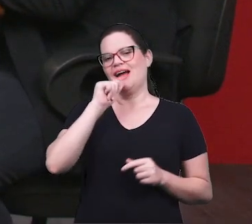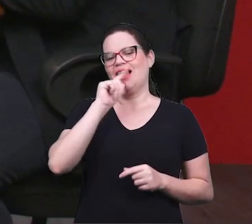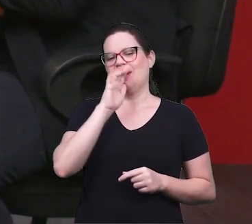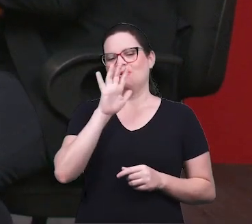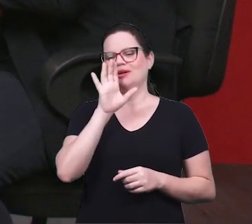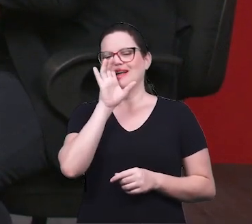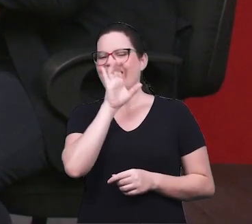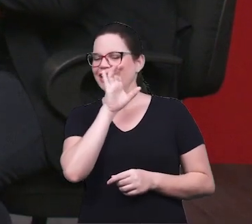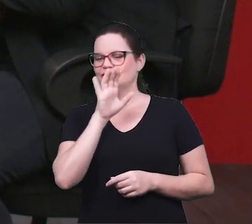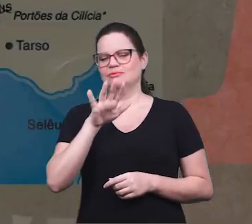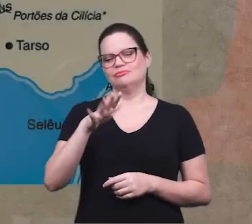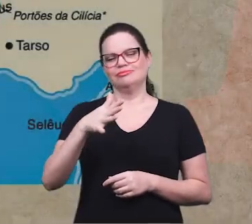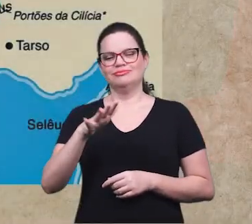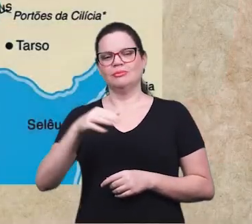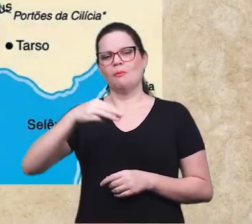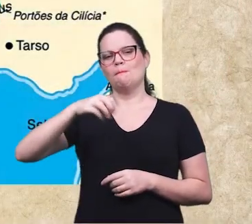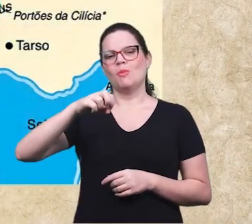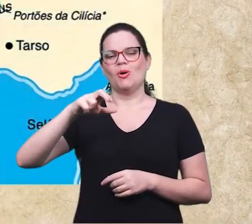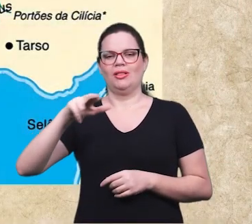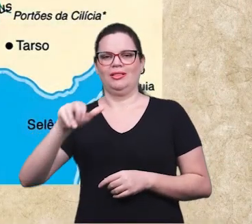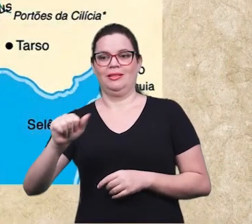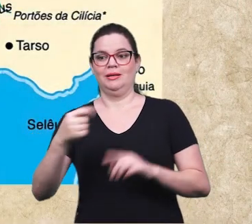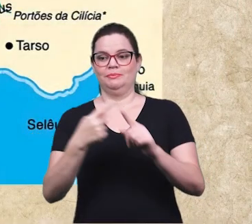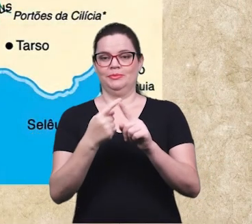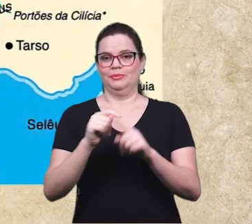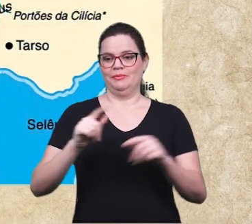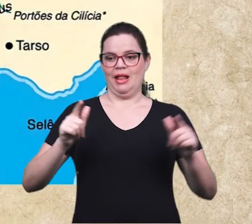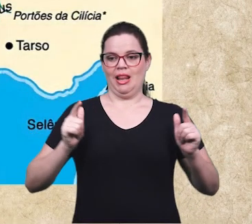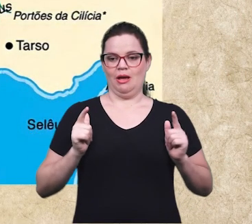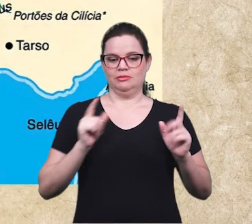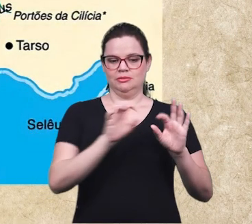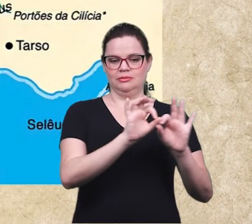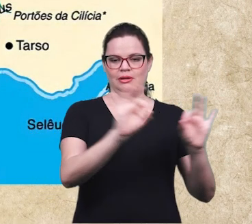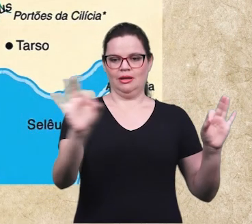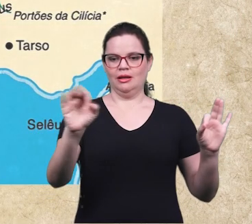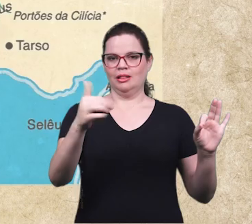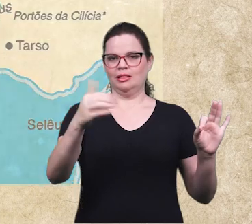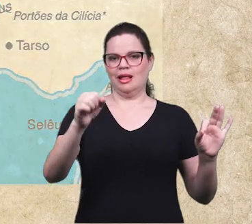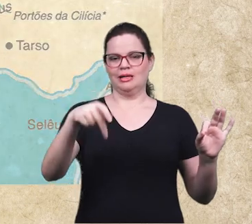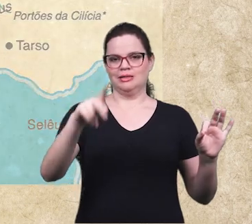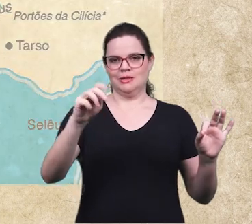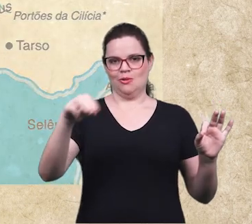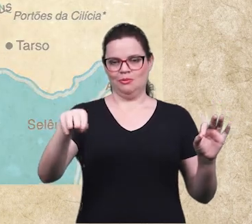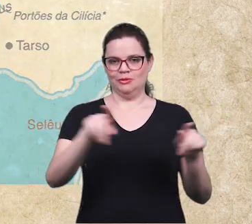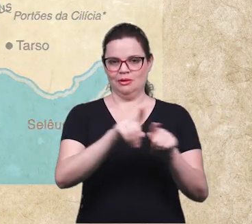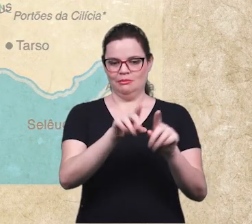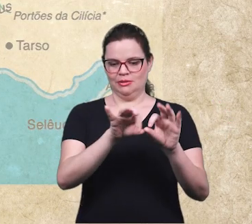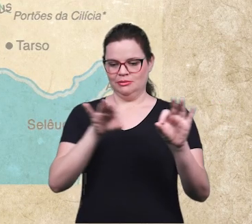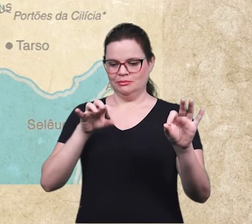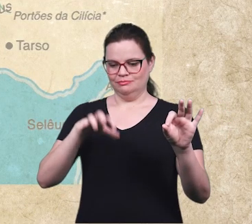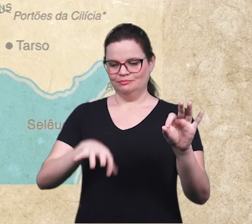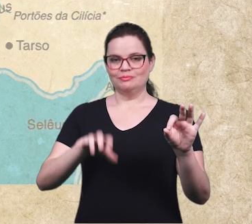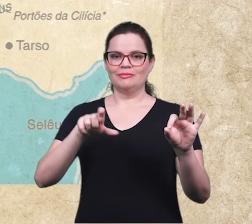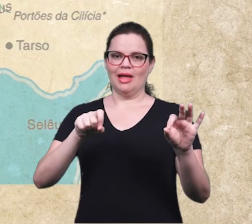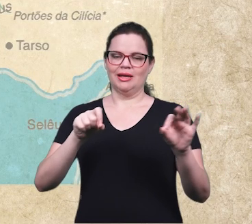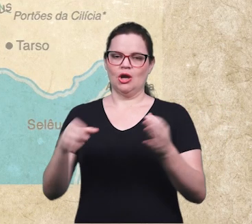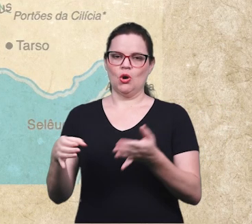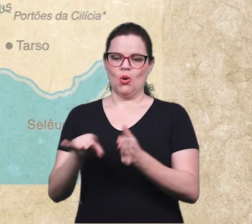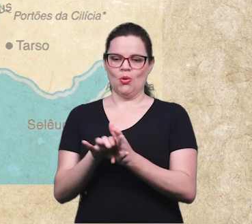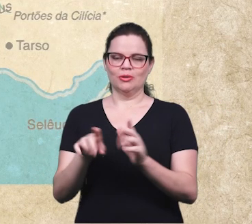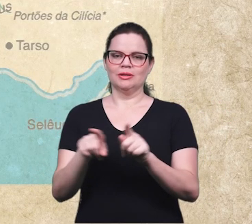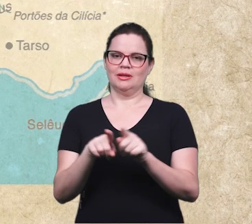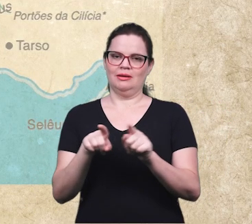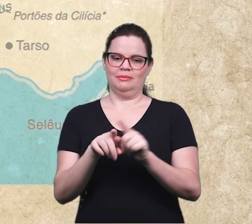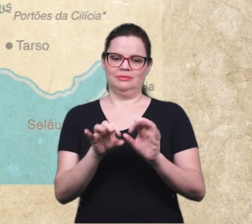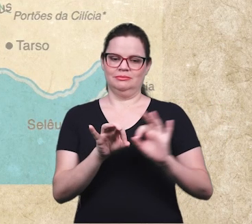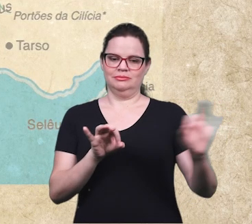porque Laodiceia fica a 10 quilômetros de Hierápolis. Como nós falamos de geografia, é importante situar